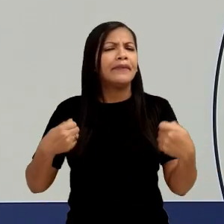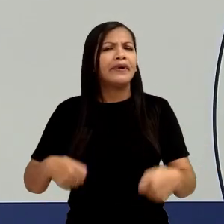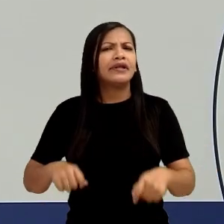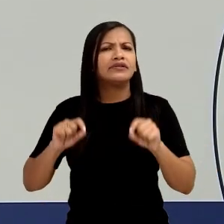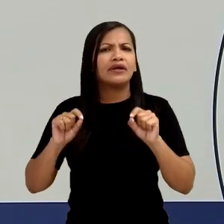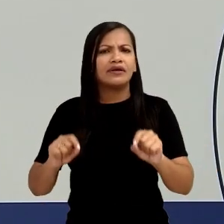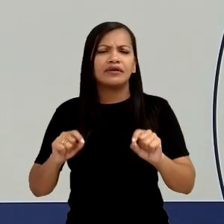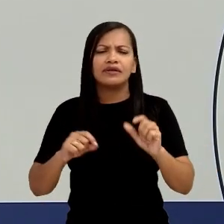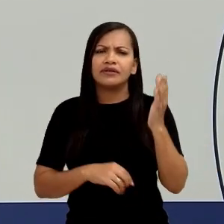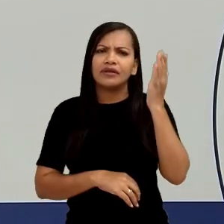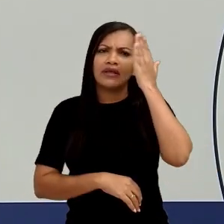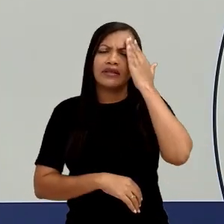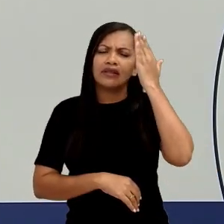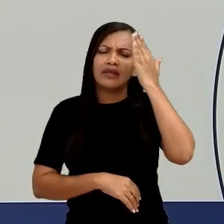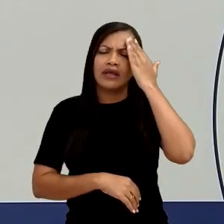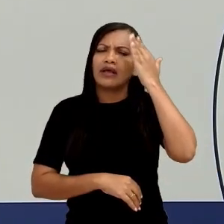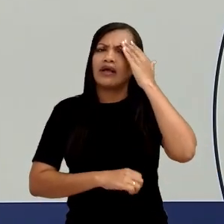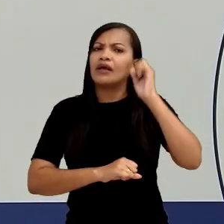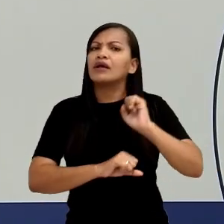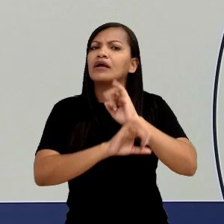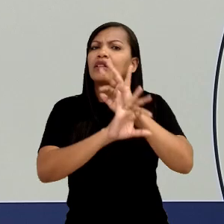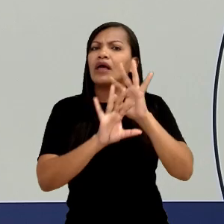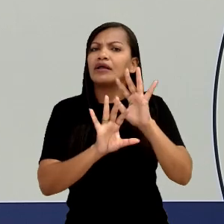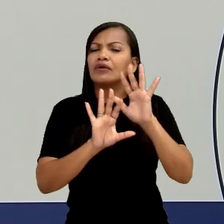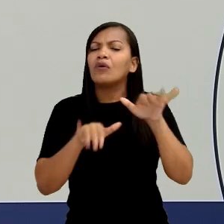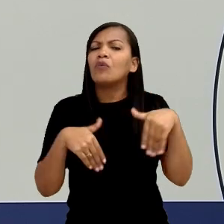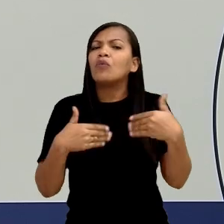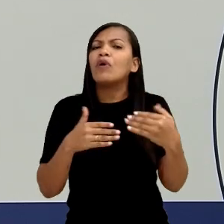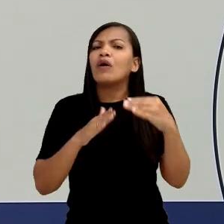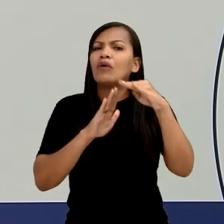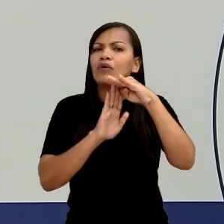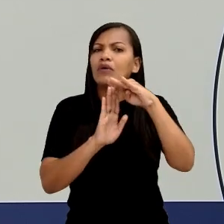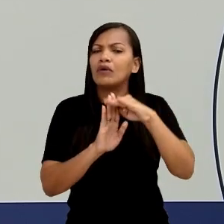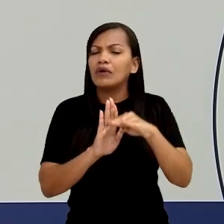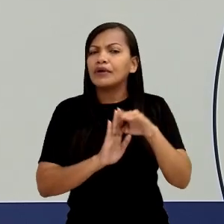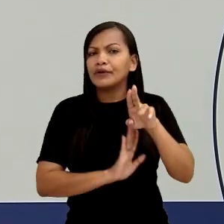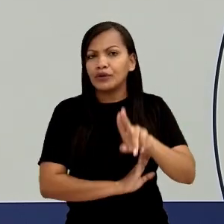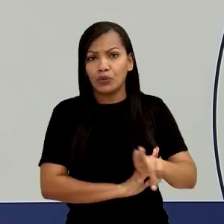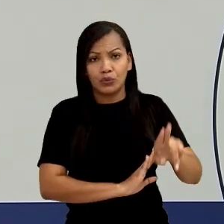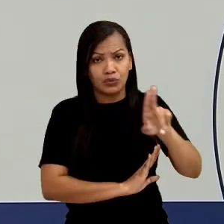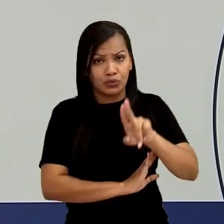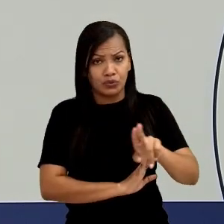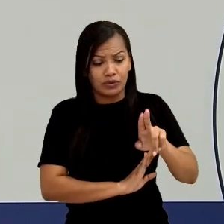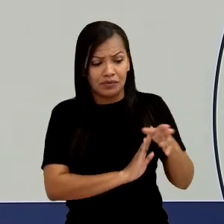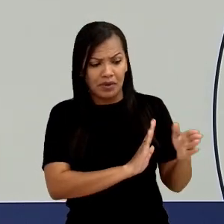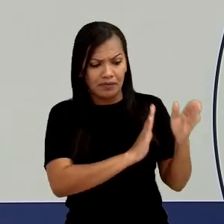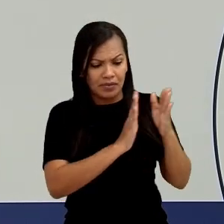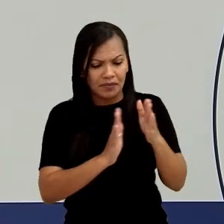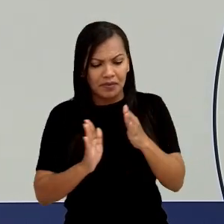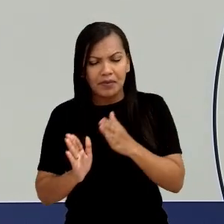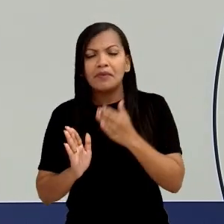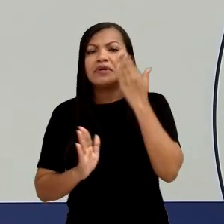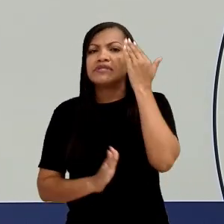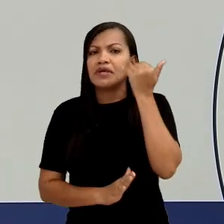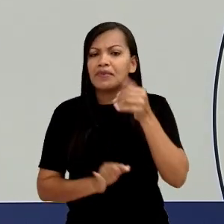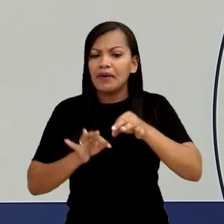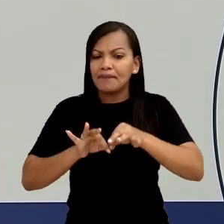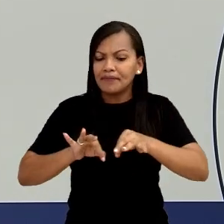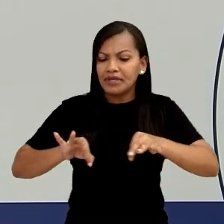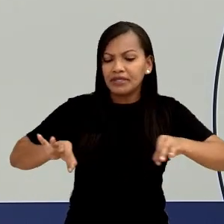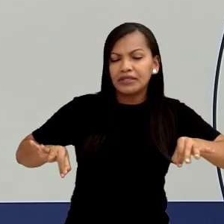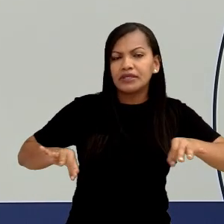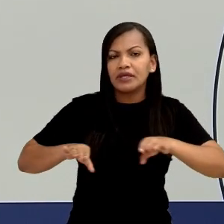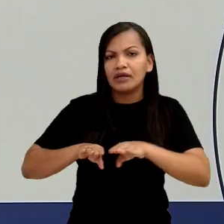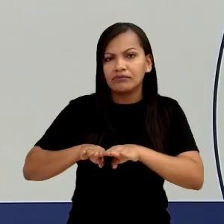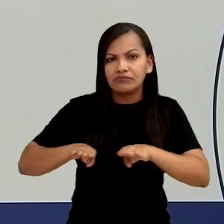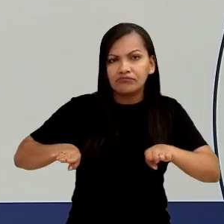precisa compreender o seguinte: qual é a sistemática que a gente vai utilizar para determinar a medida da área de regiões